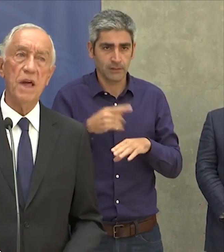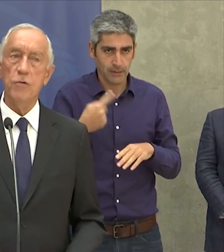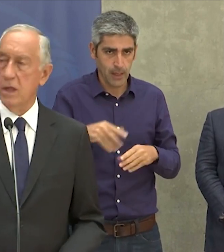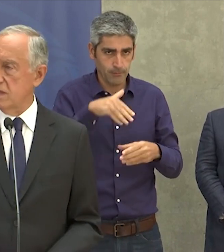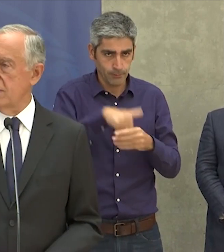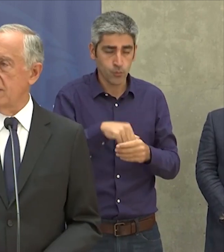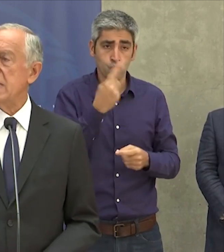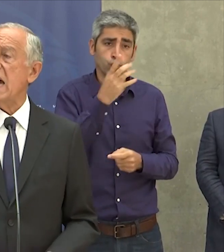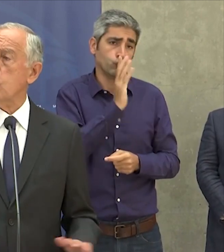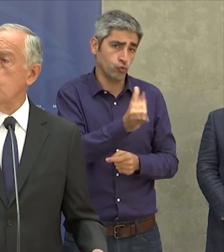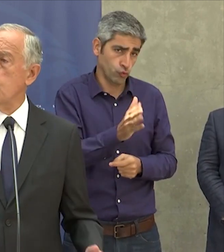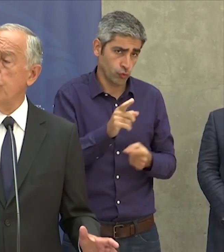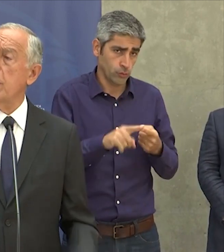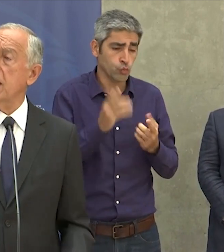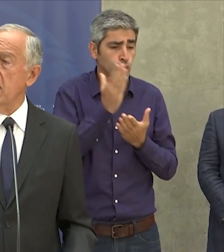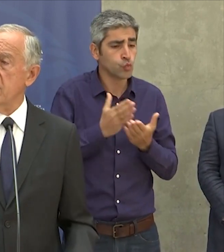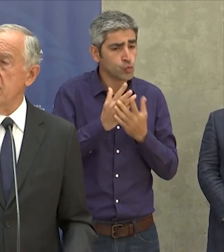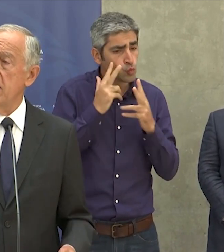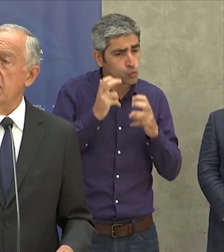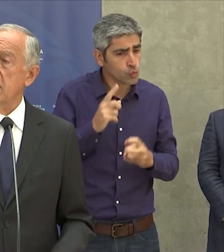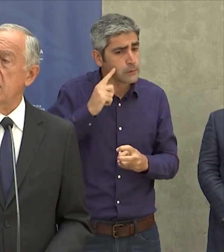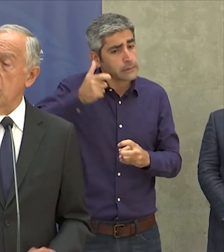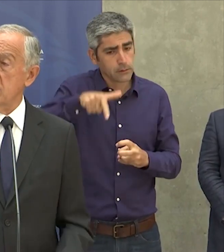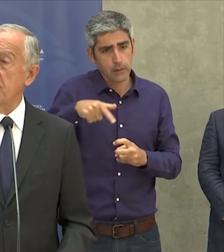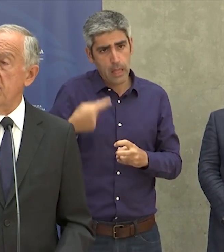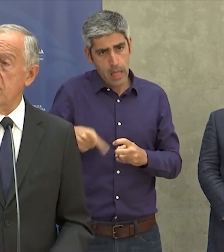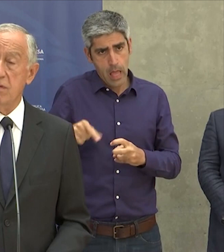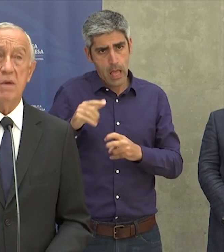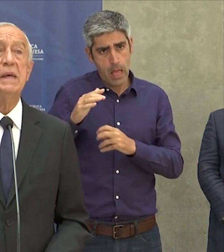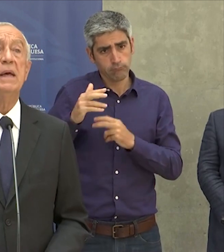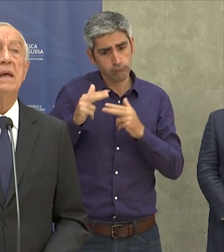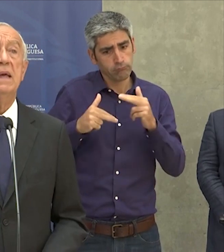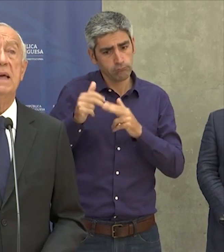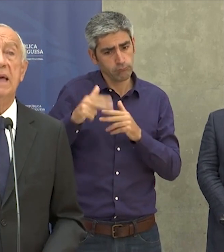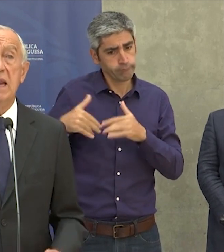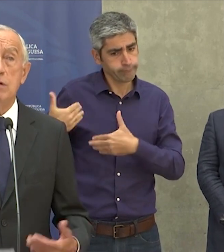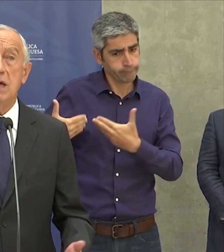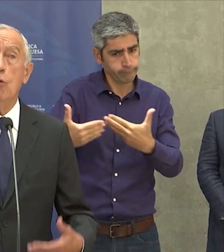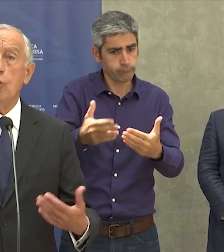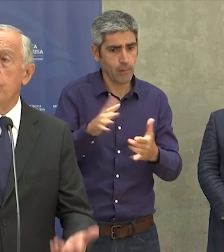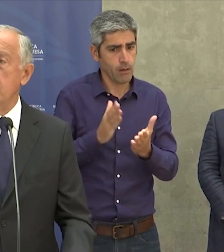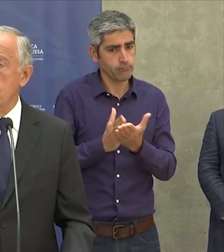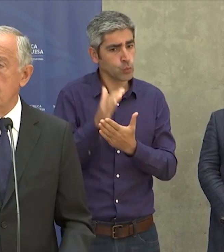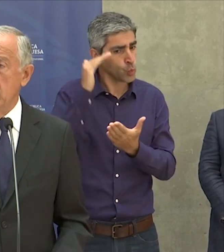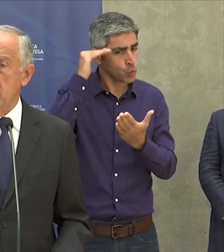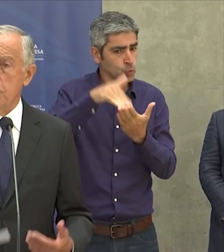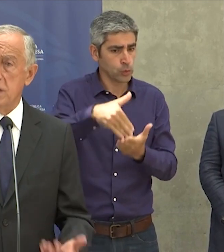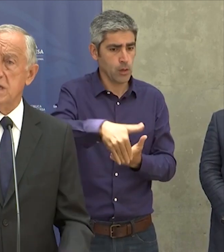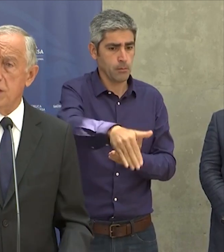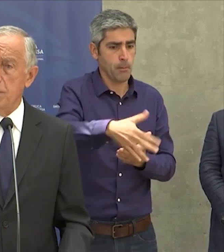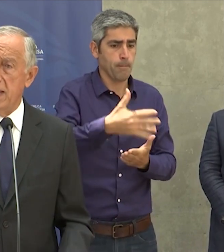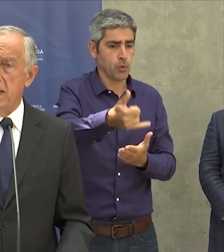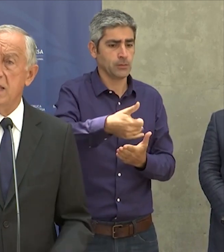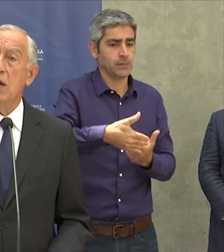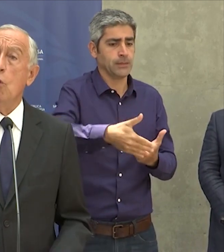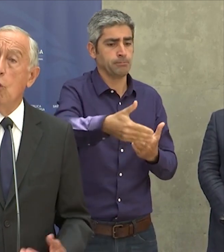Uma, já vos disse, há estudos fundamentais que estão a ser feitos e que irão ser concluídos nas